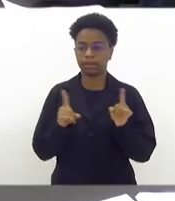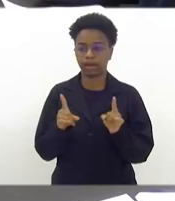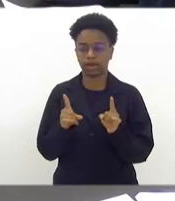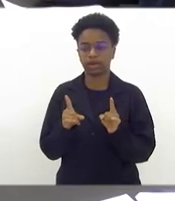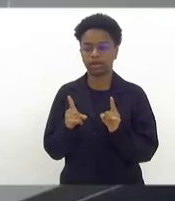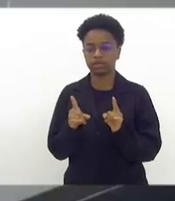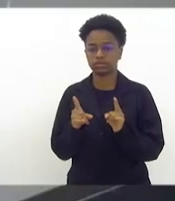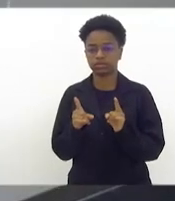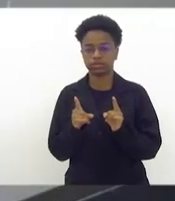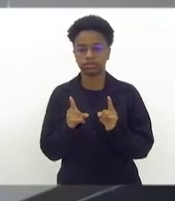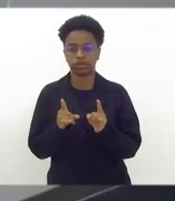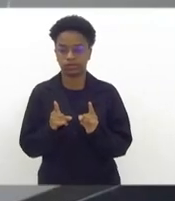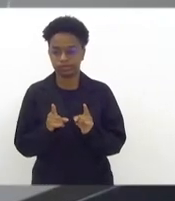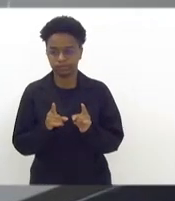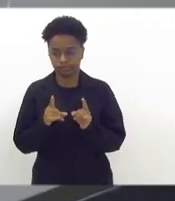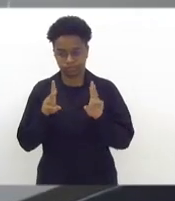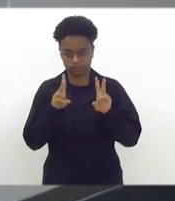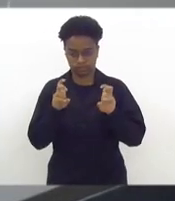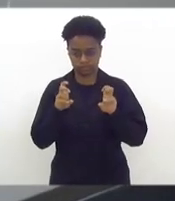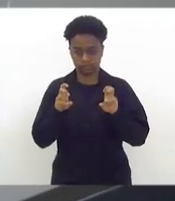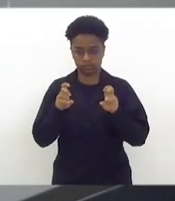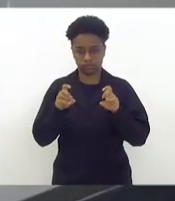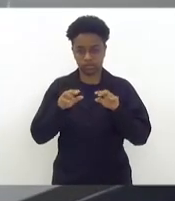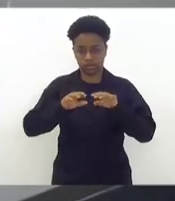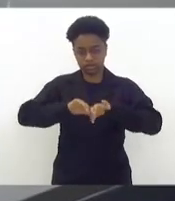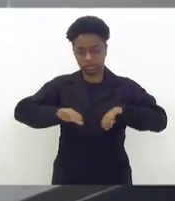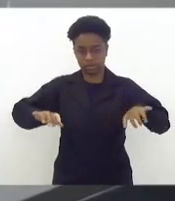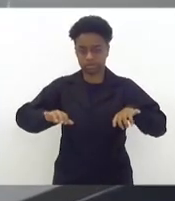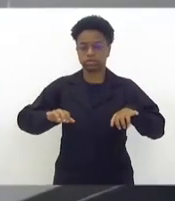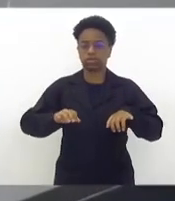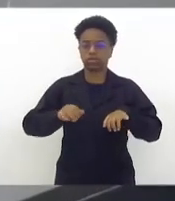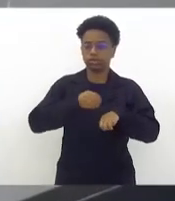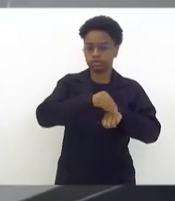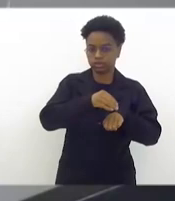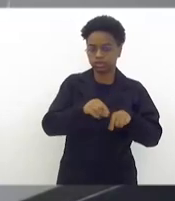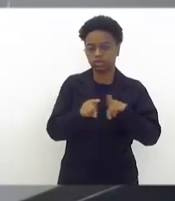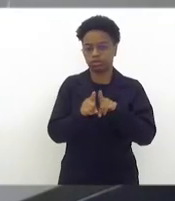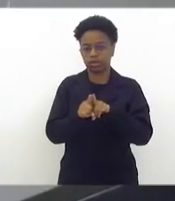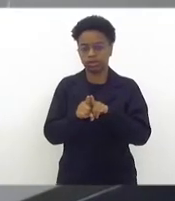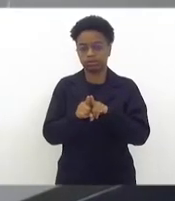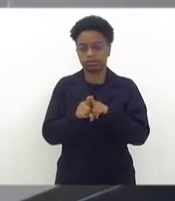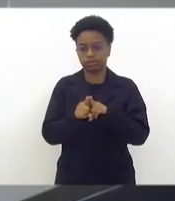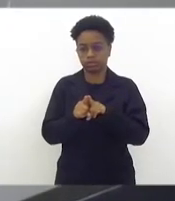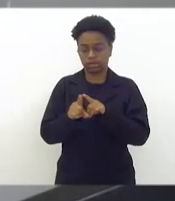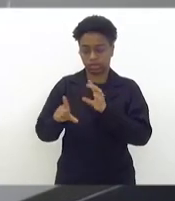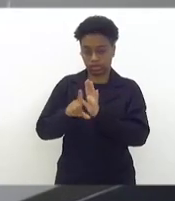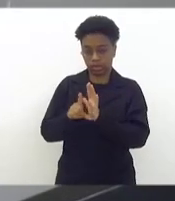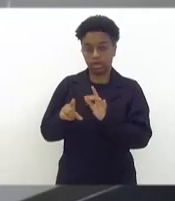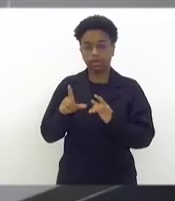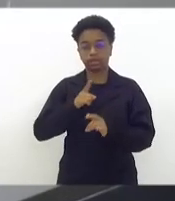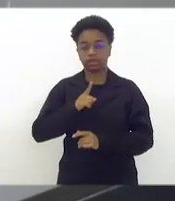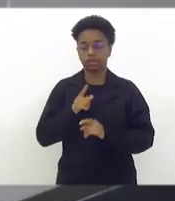nessa questão da dicotomia aí entre autorizativos e indicações. E 564 de 22 é exatamente sobre o